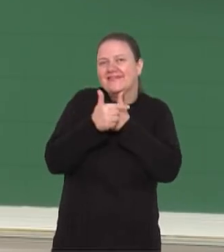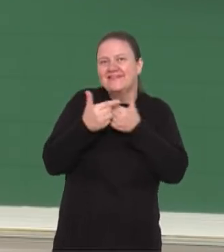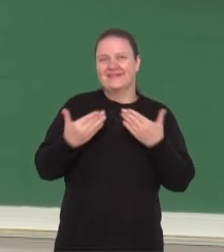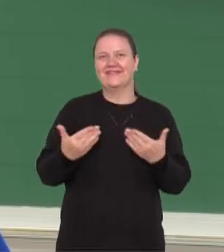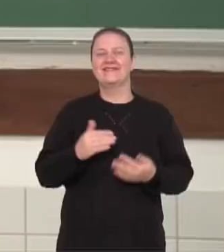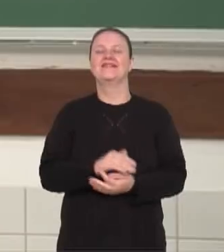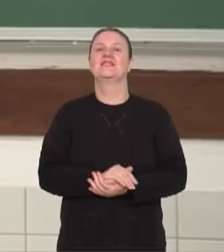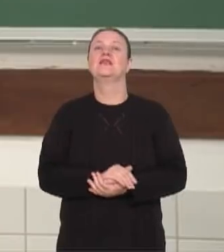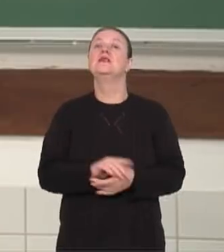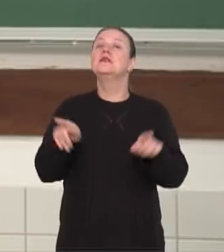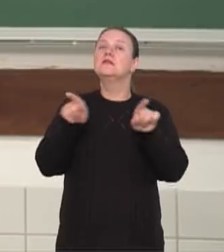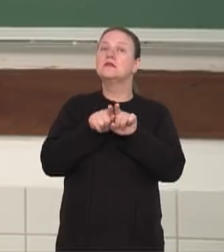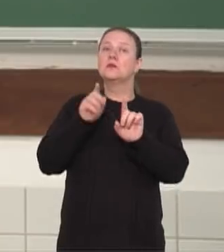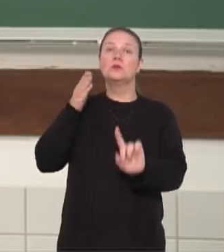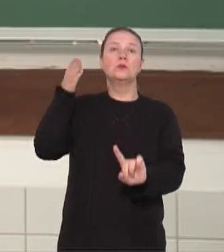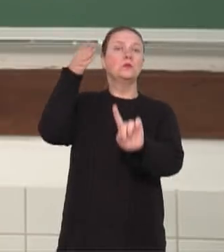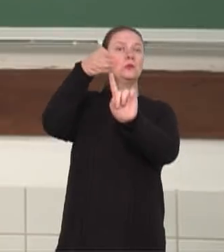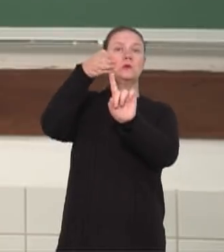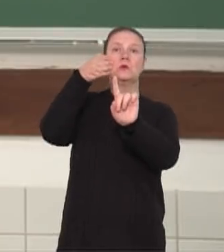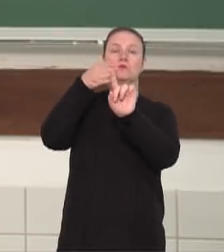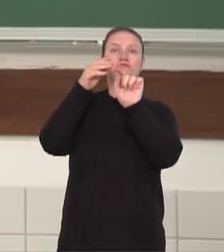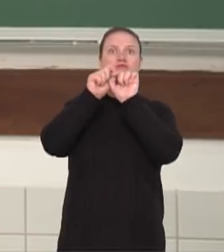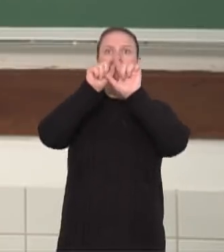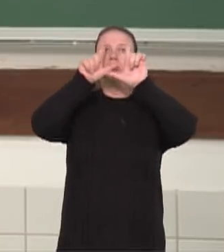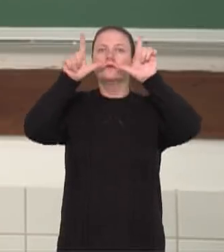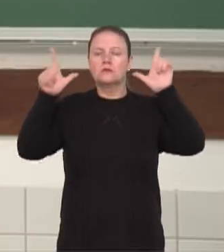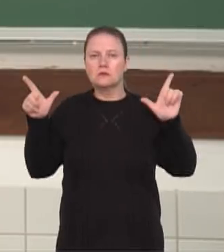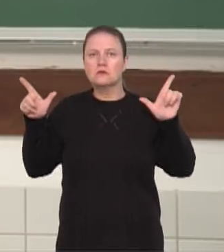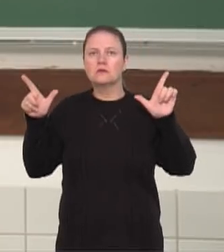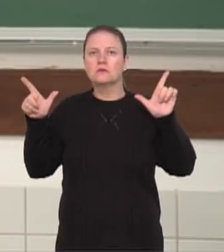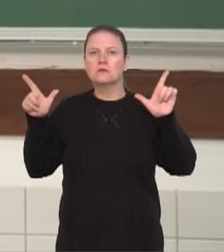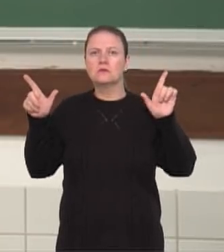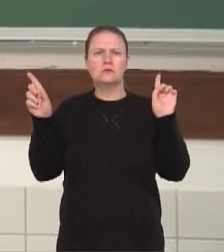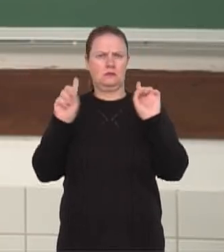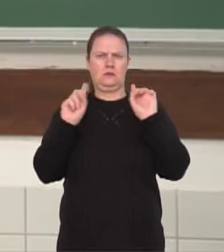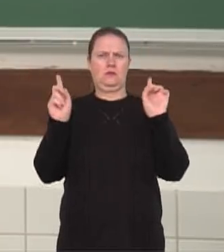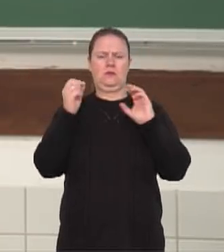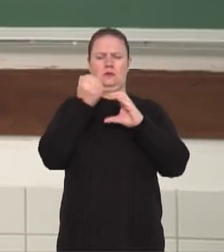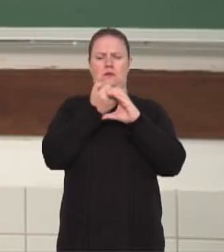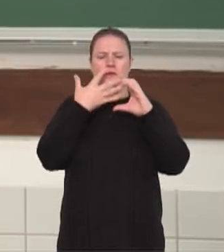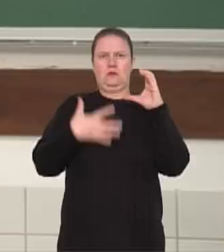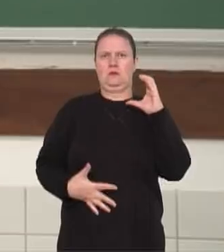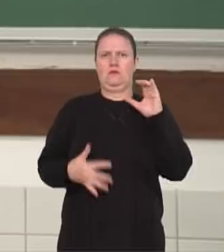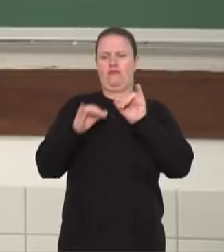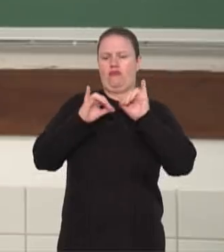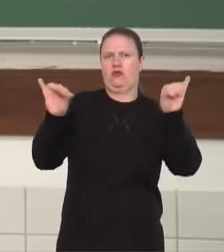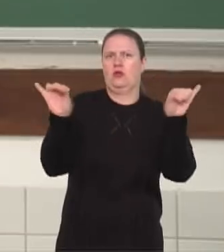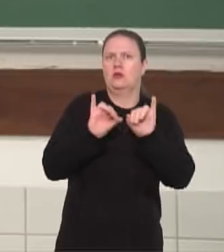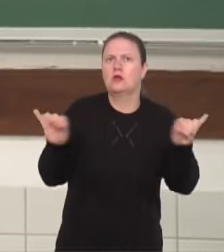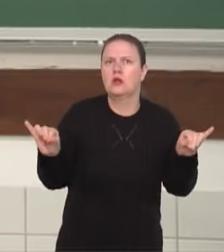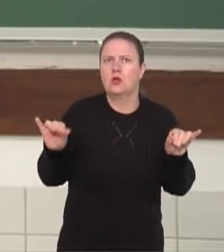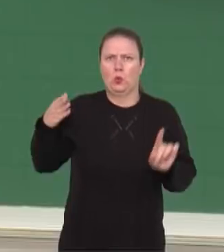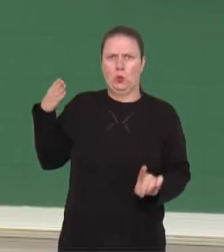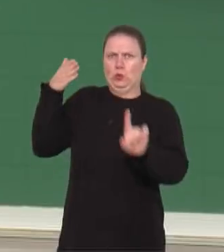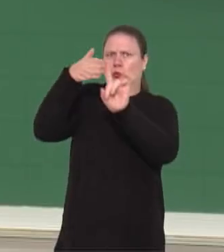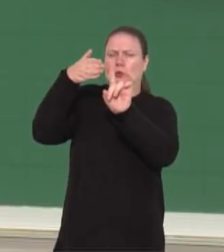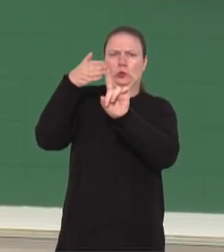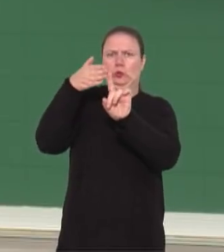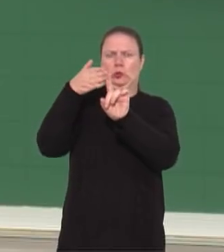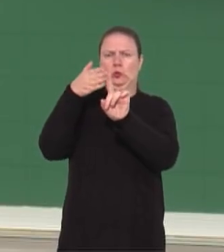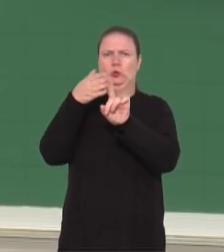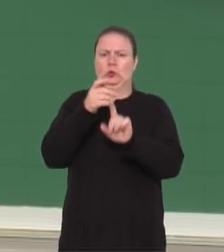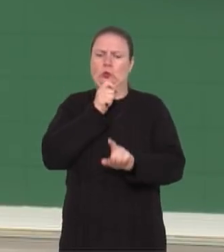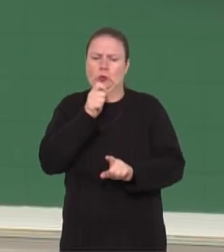E é feita com objetividade e clareza. Não, isso são características da notícia, né? Linguagem objetiva,